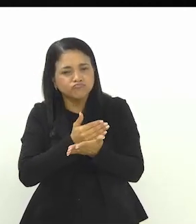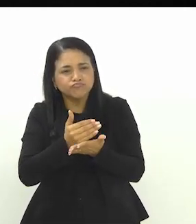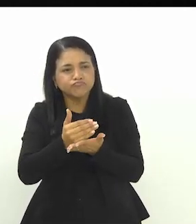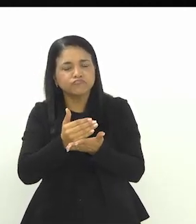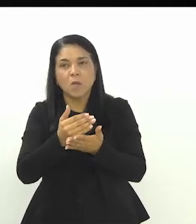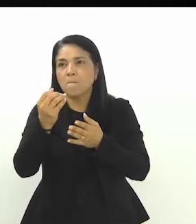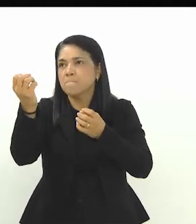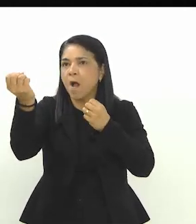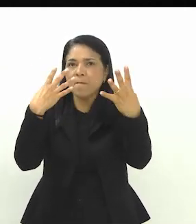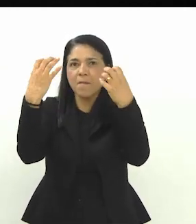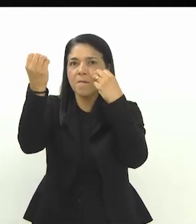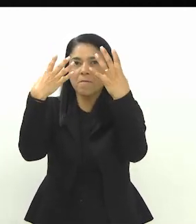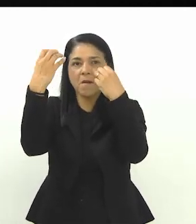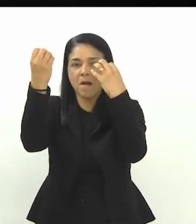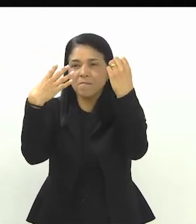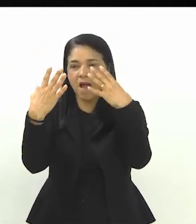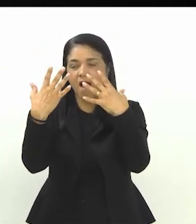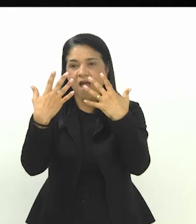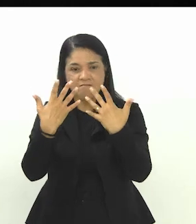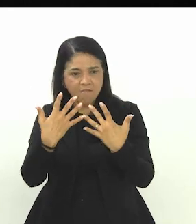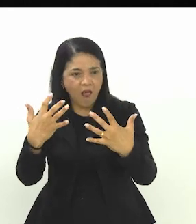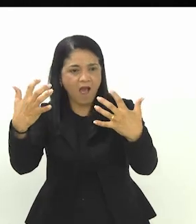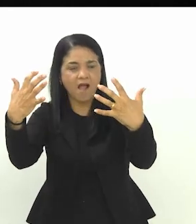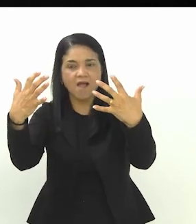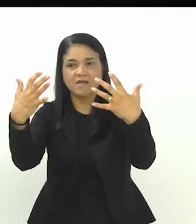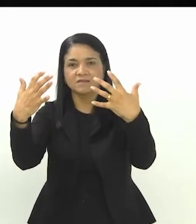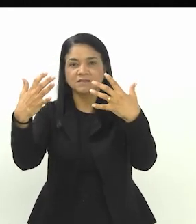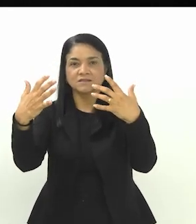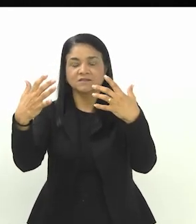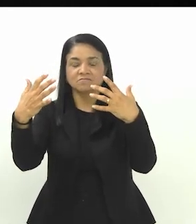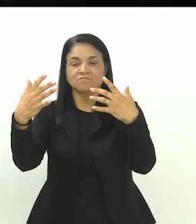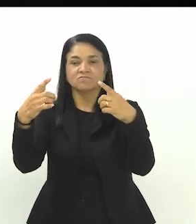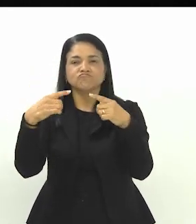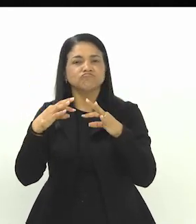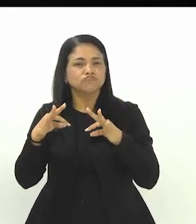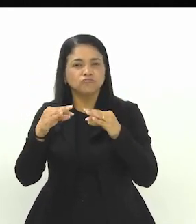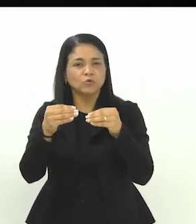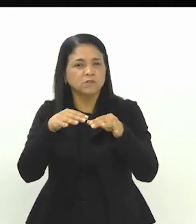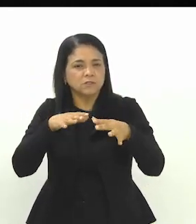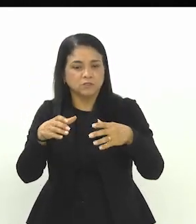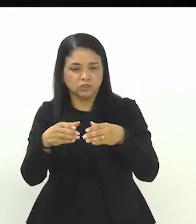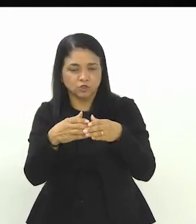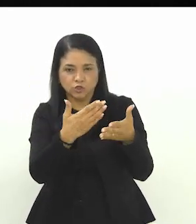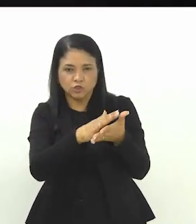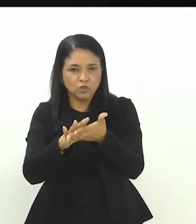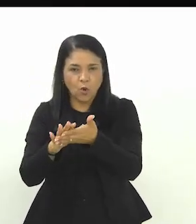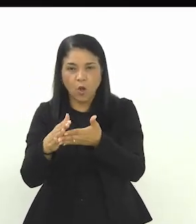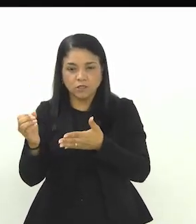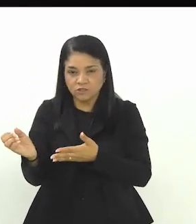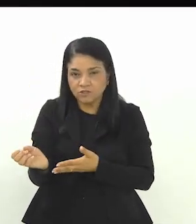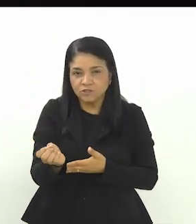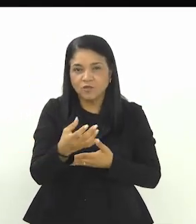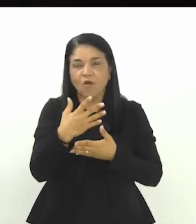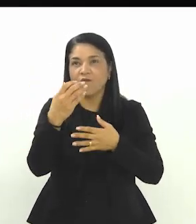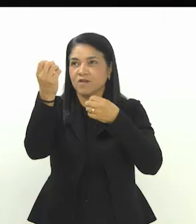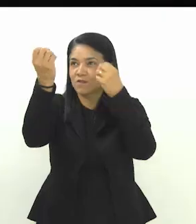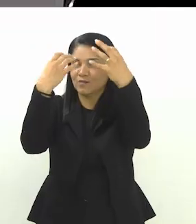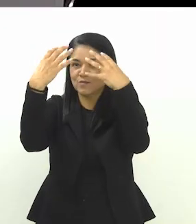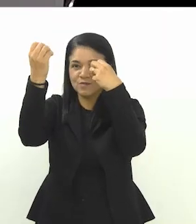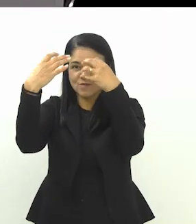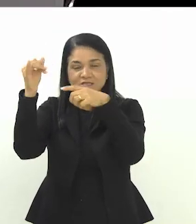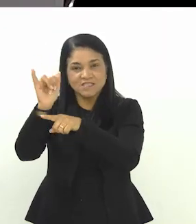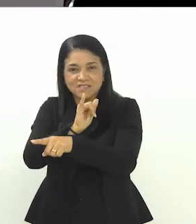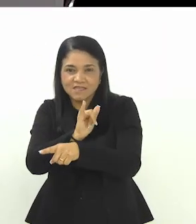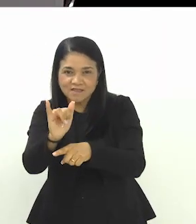explosão dos efeitos? Qual foi o ano que quase todo mundo trouxe uma grande